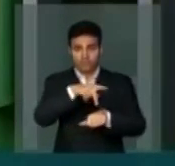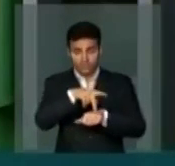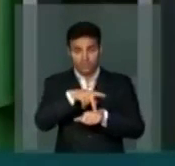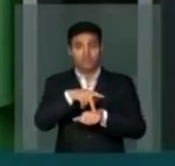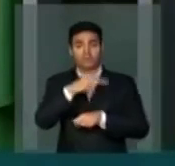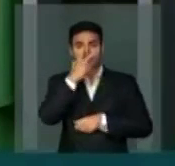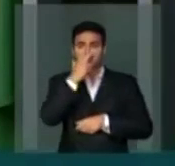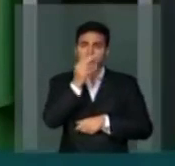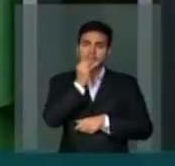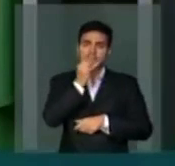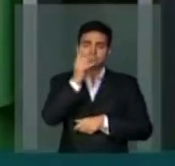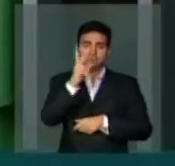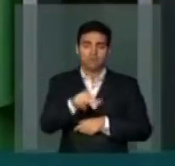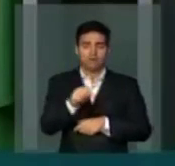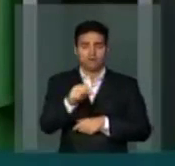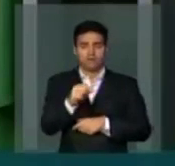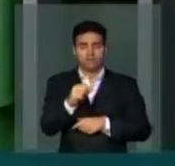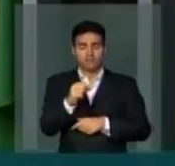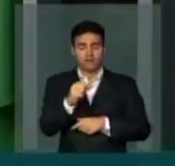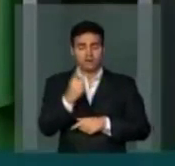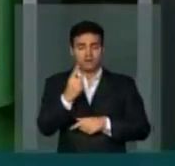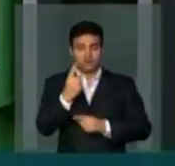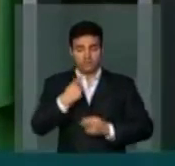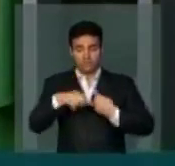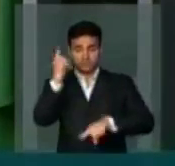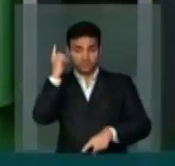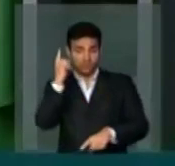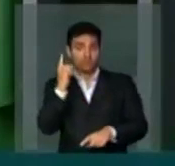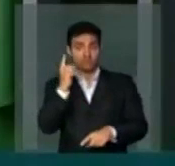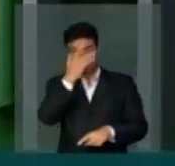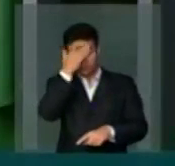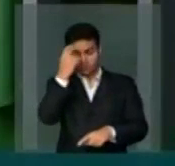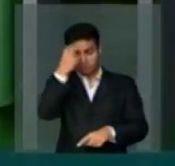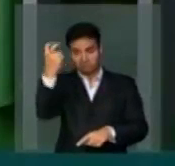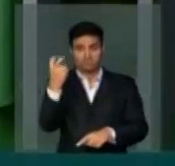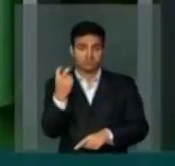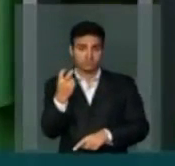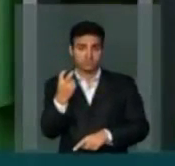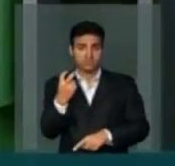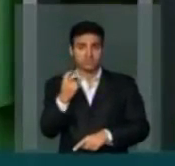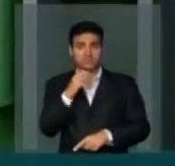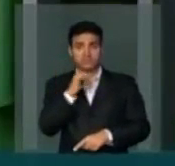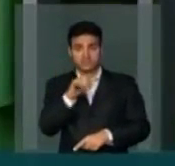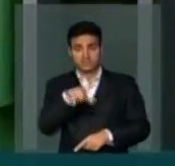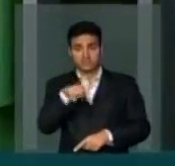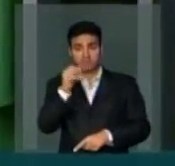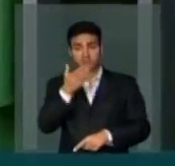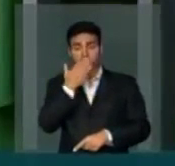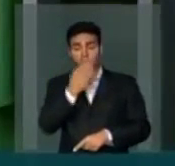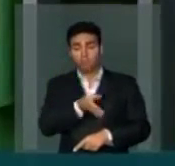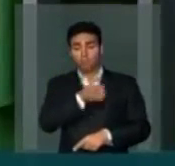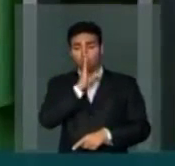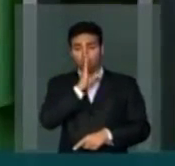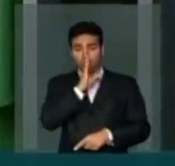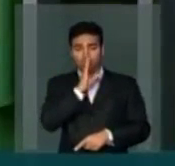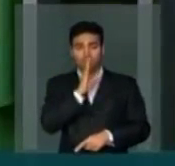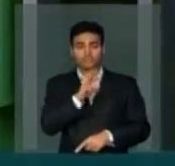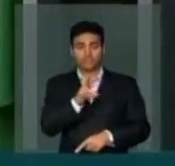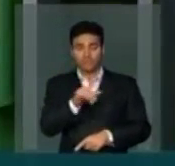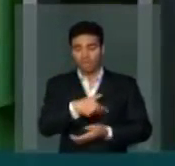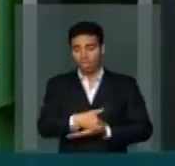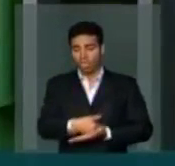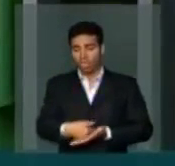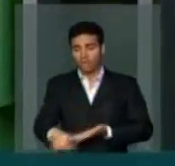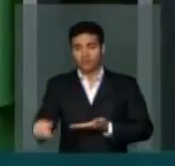uma revolução vergonha na cara do Homo sapiens, que, se preferir a omissão, rastejará